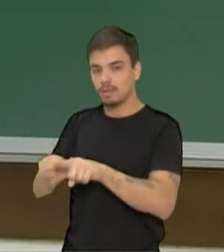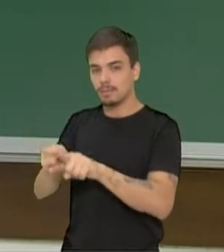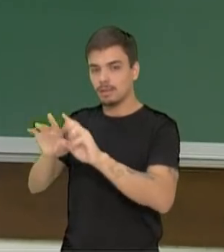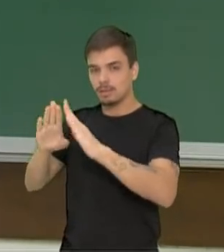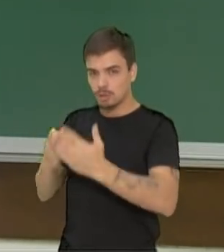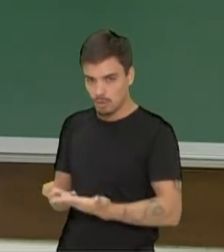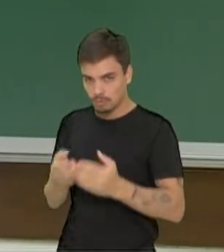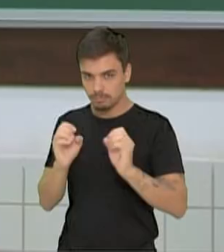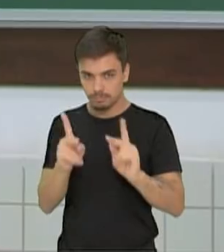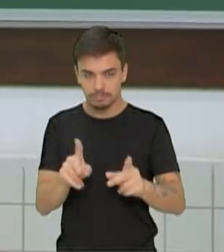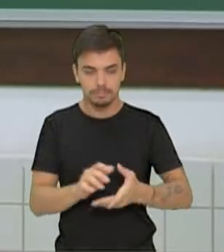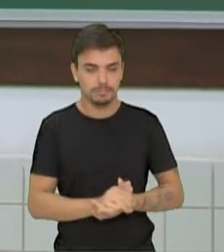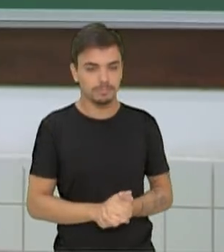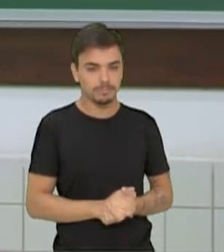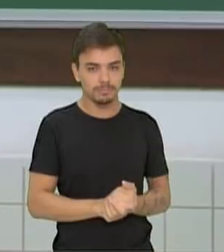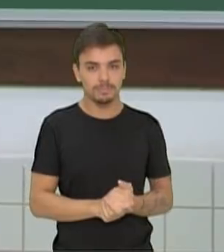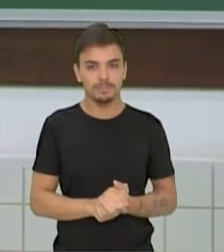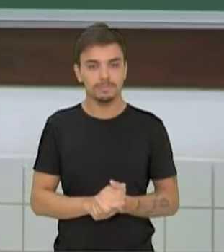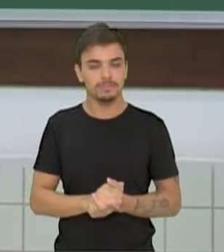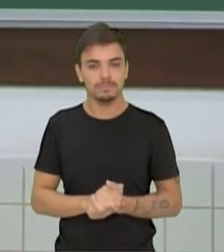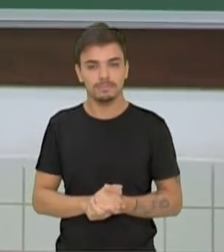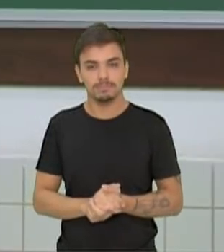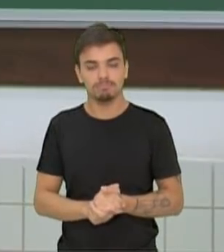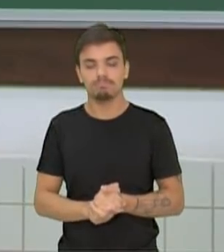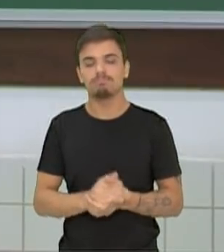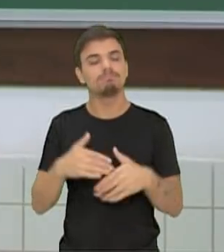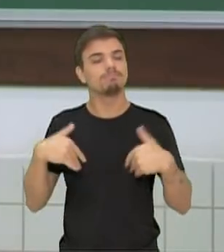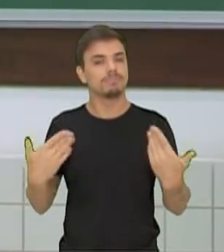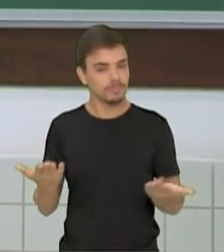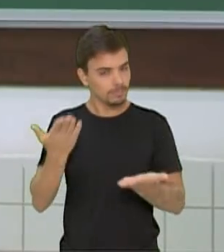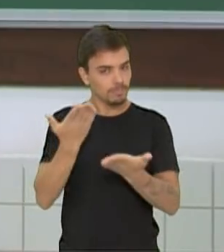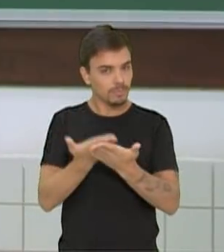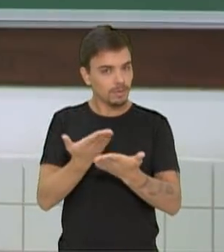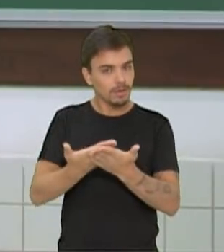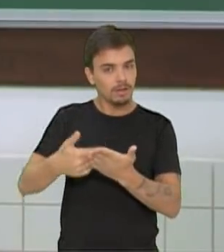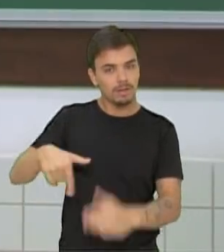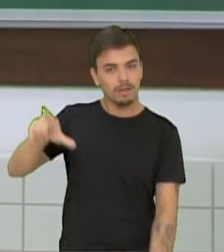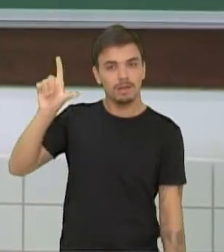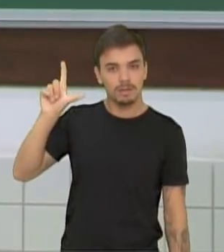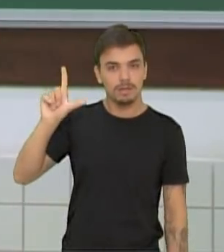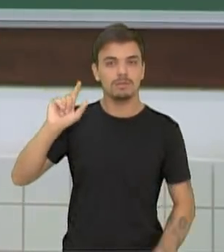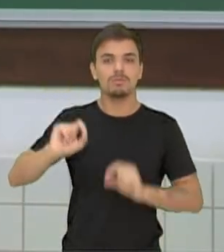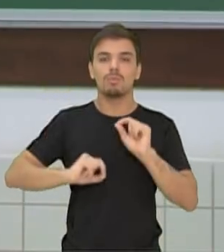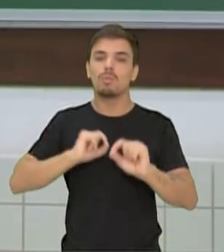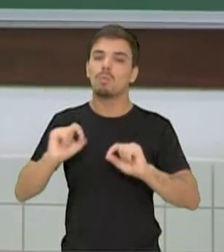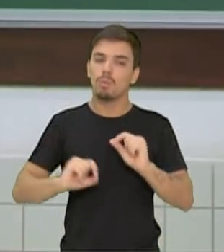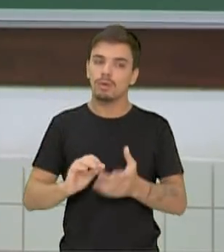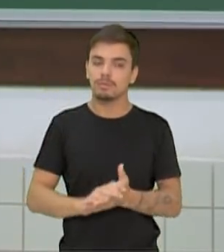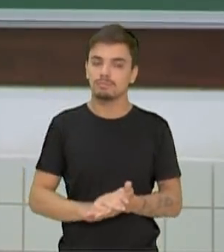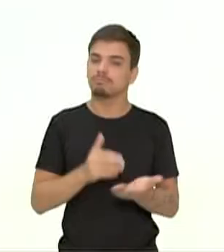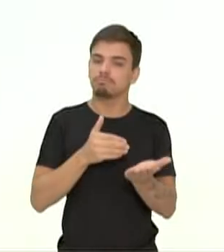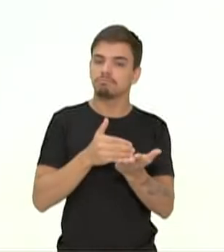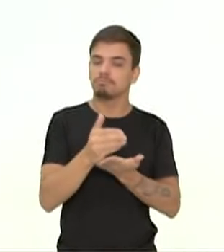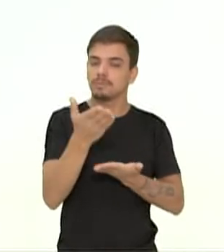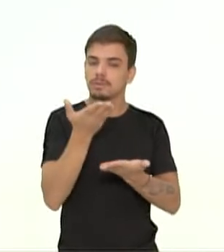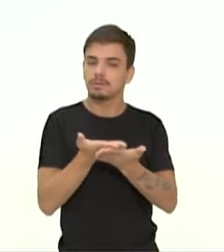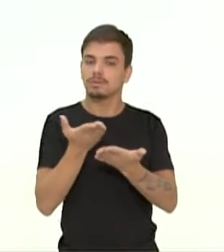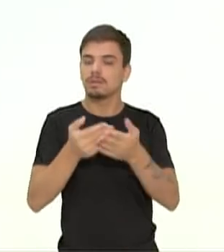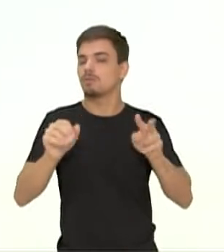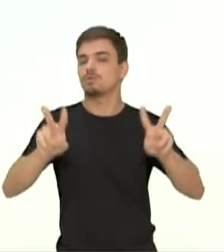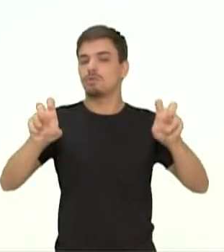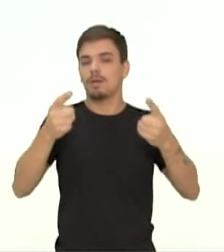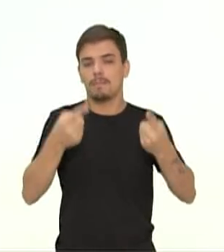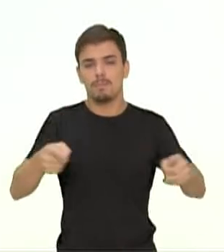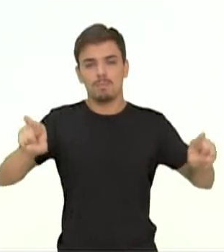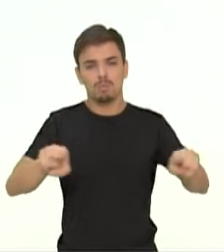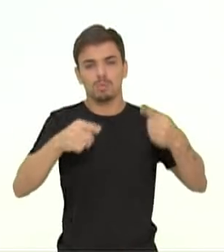colégio, beleza? Na aula anterior, vamos ver quem lembra, hein? A gente começou a estudar um pouco de